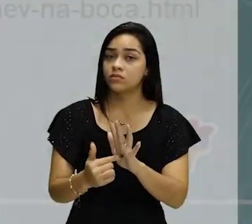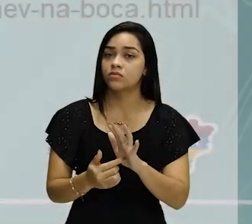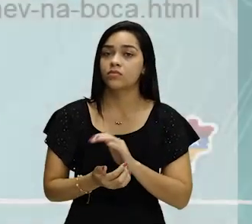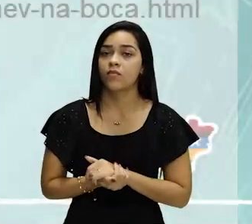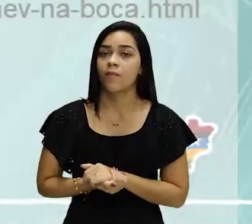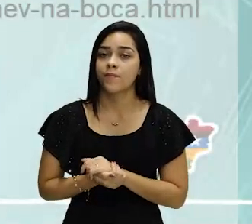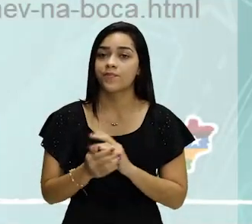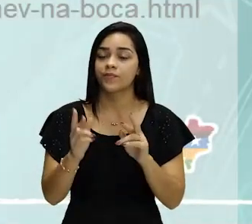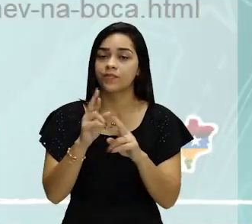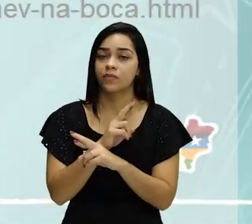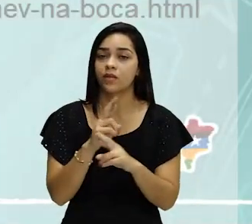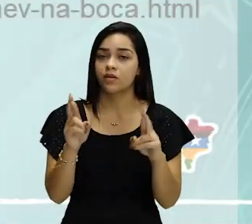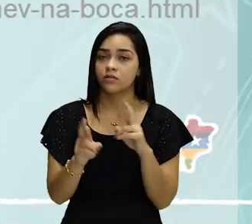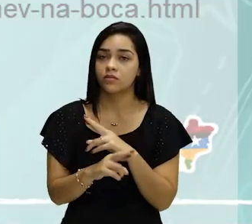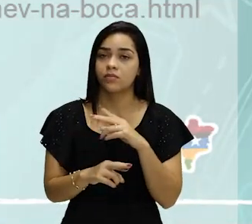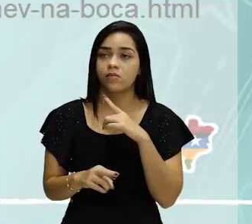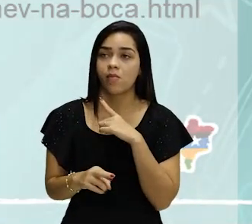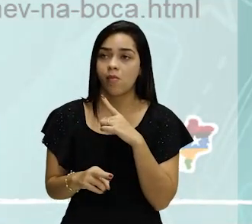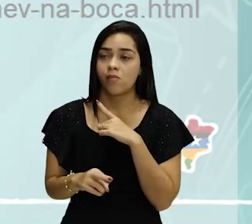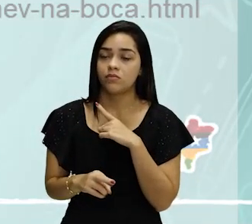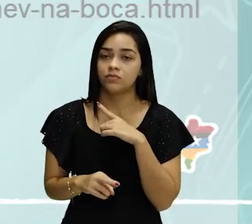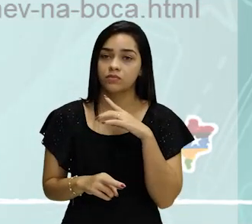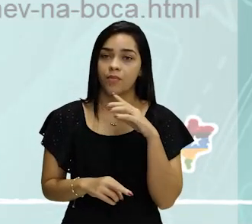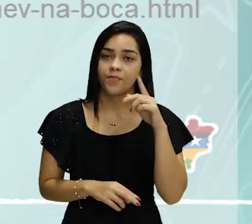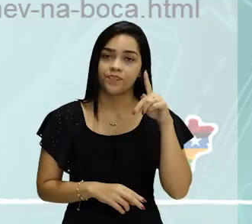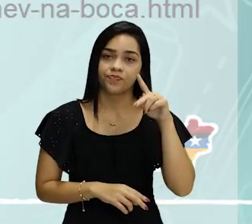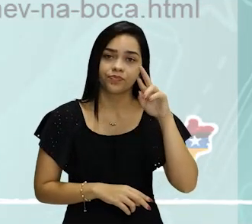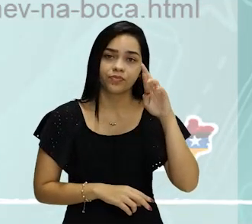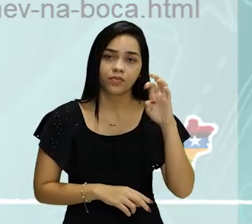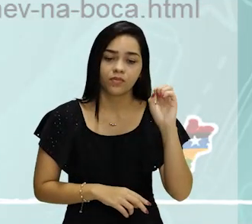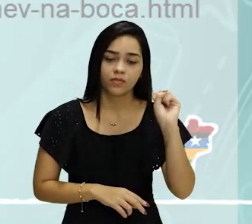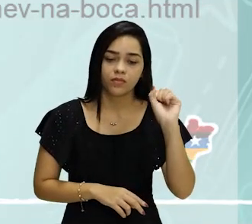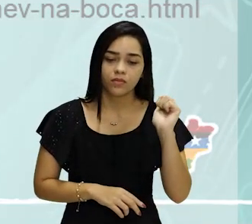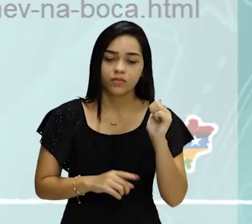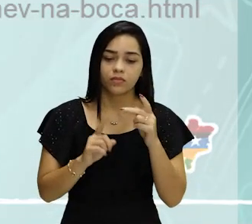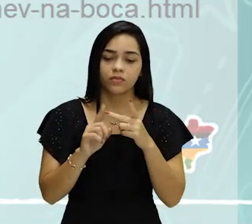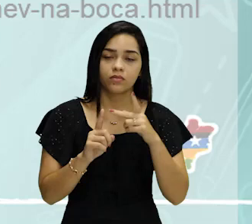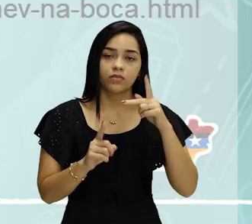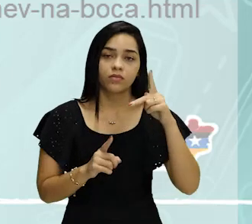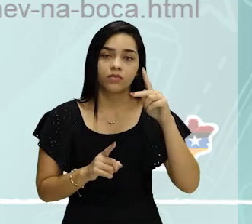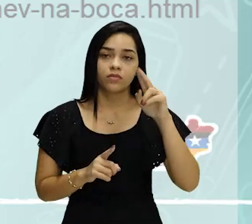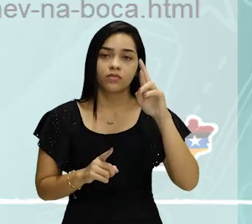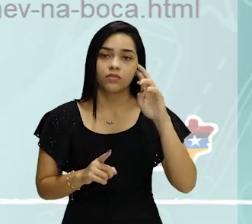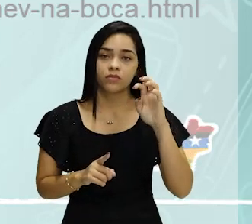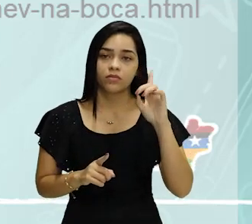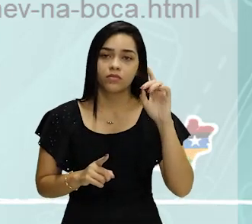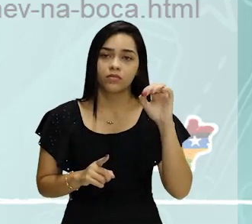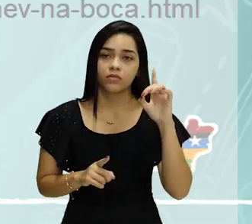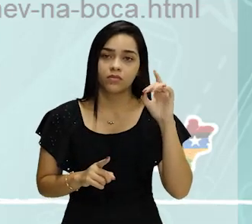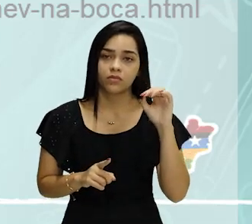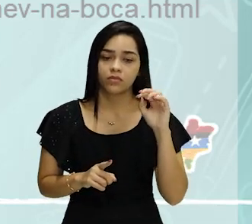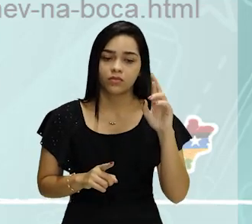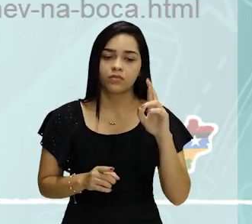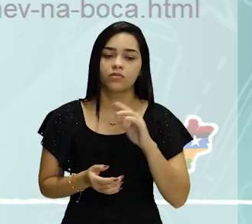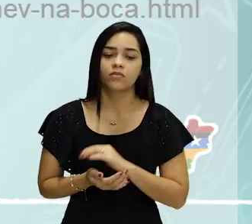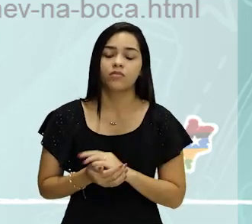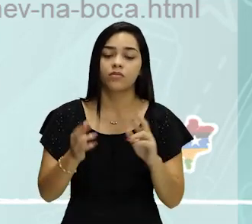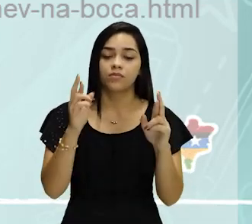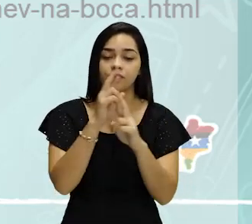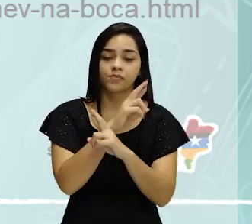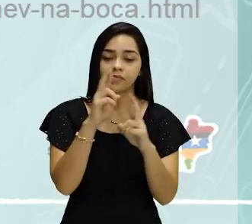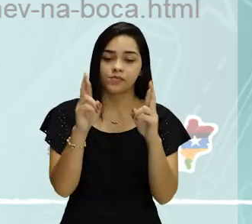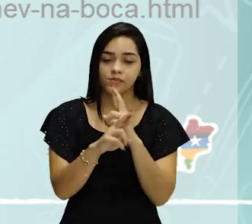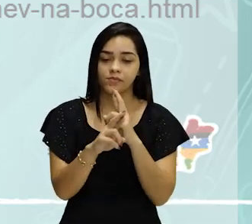é a relação que existe entre a presa e o predador, né? Então, olha só, essa relação é um